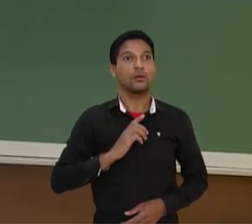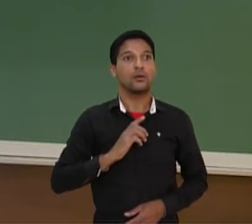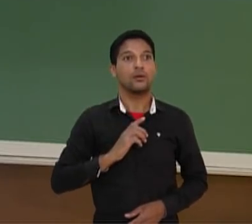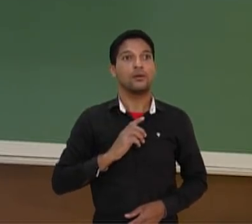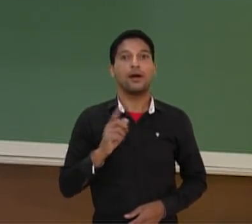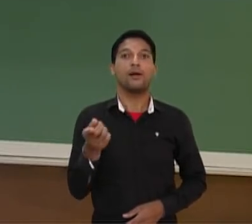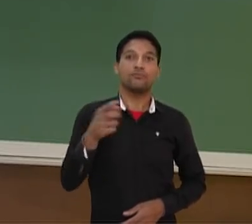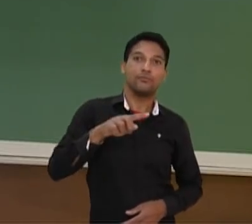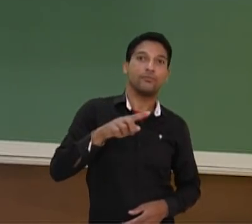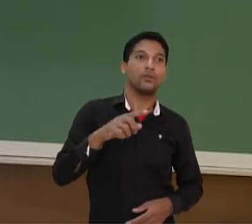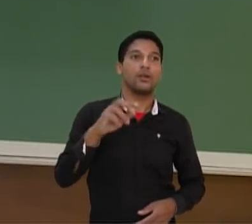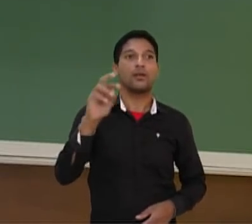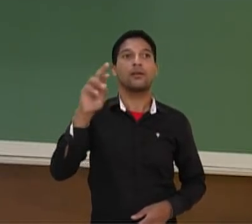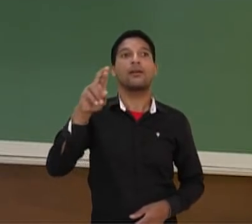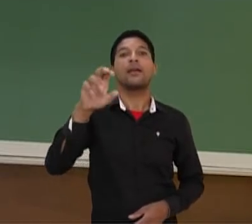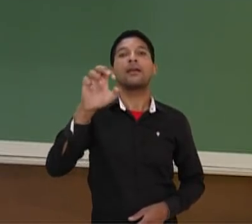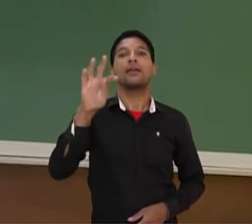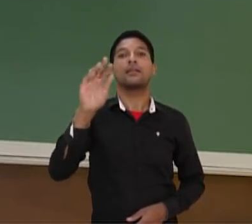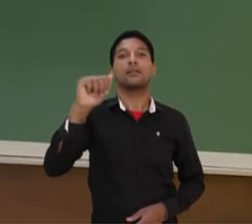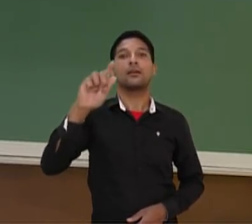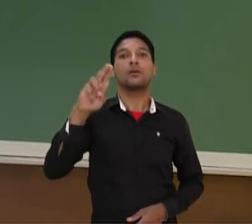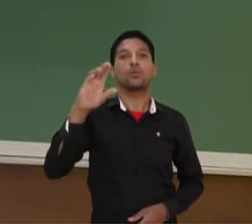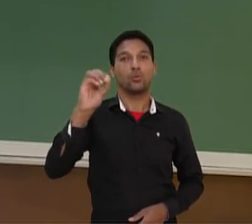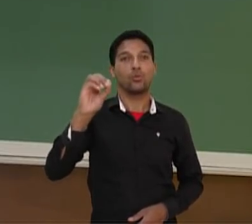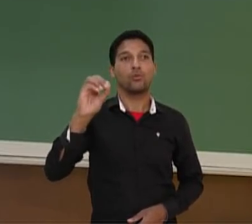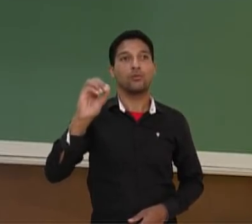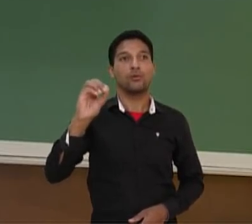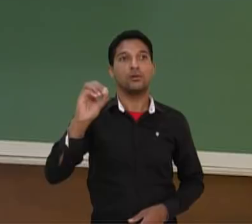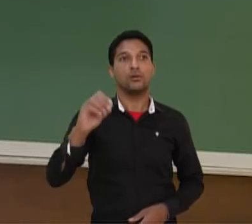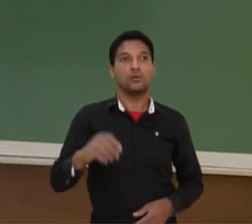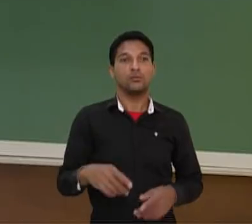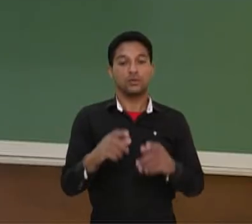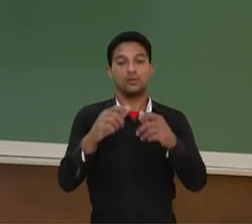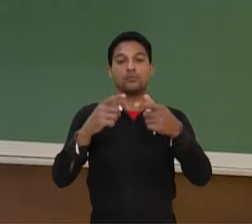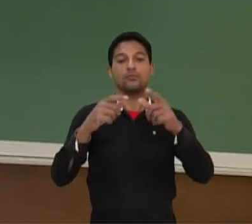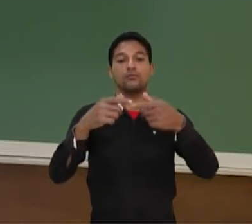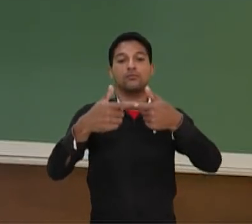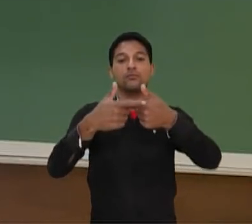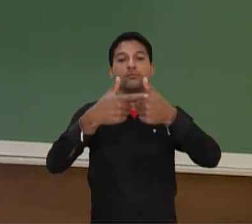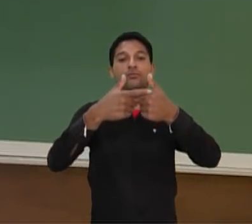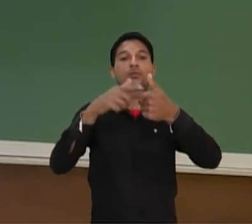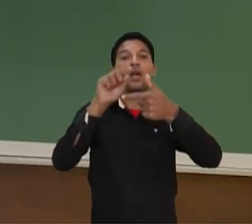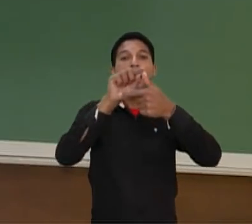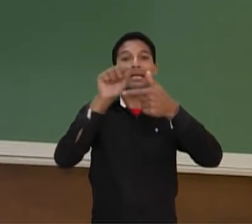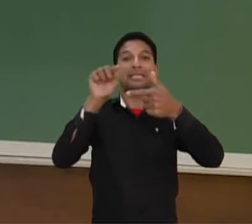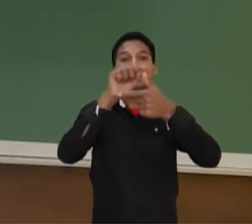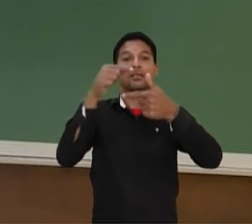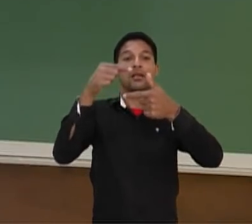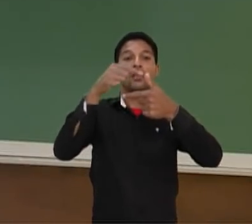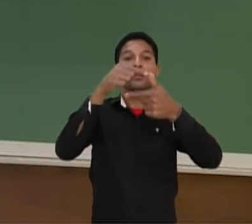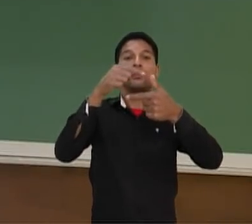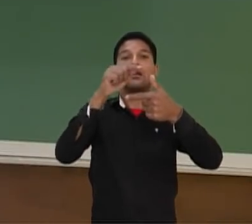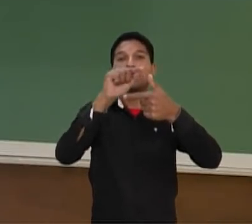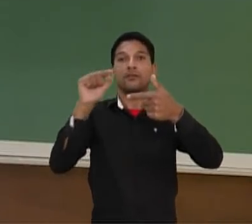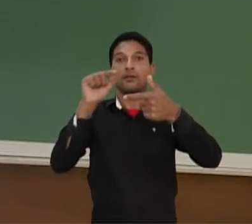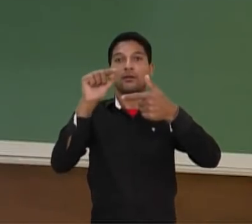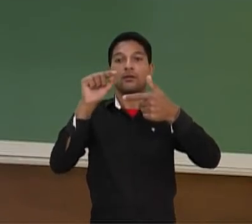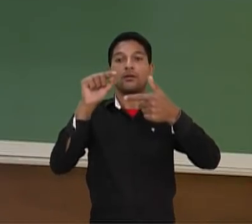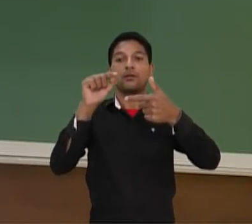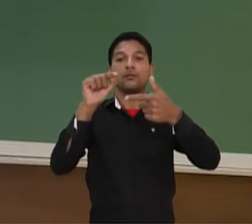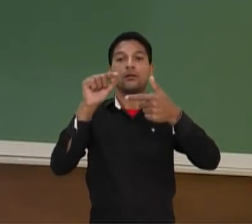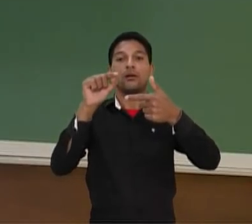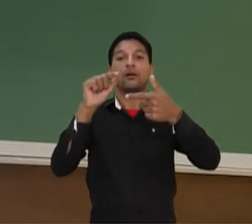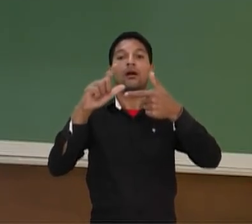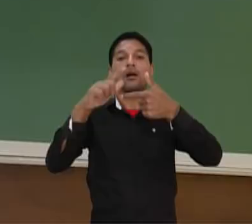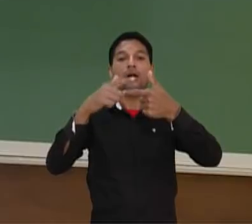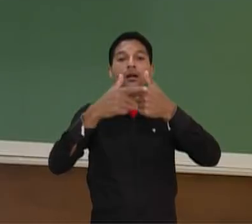trapézio retângulo, tá? Confundi. 2 ângulos retos, trapézio retângulo. Aqui sim é o trapézio isósceles, tá? E a